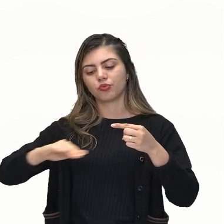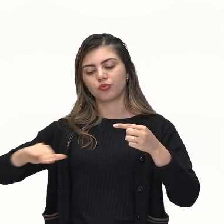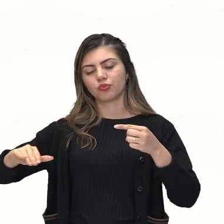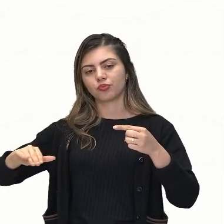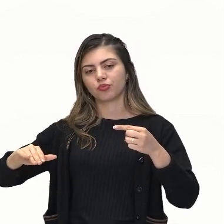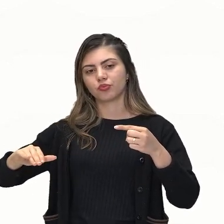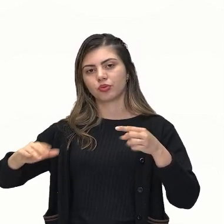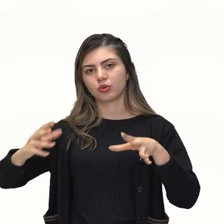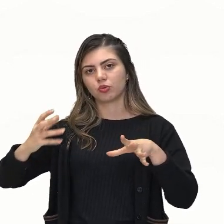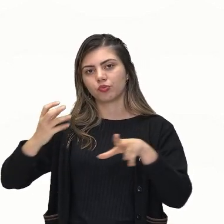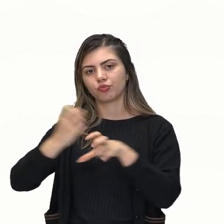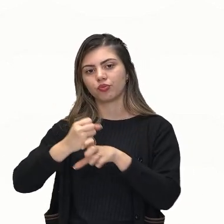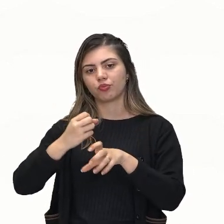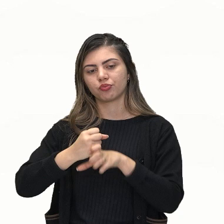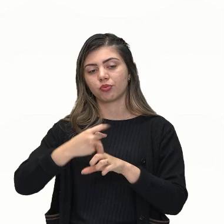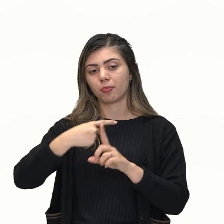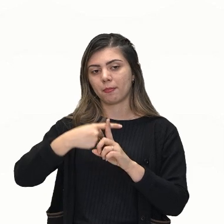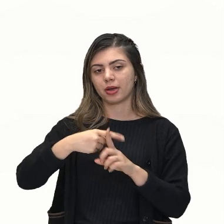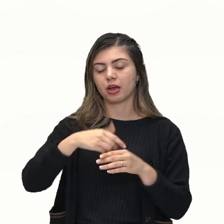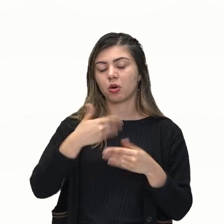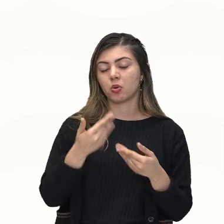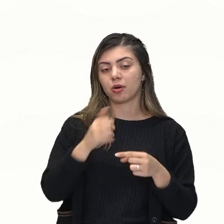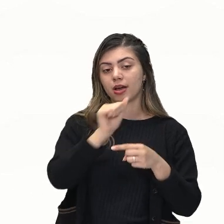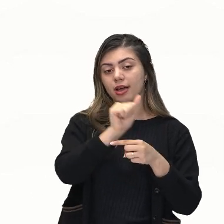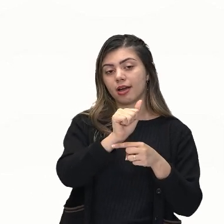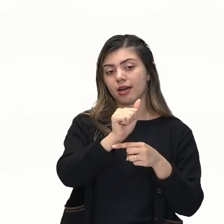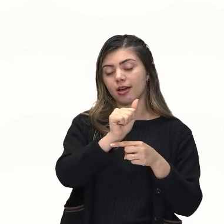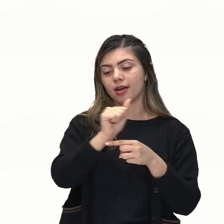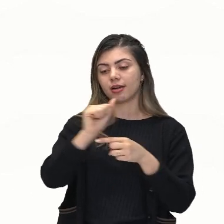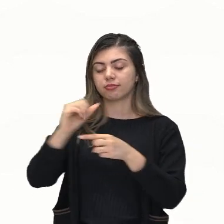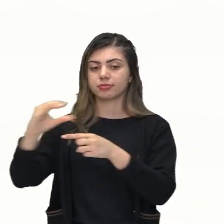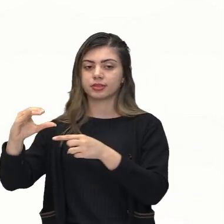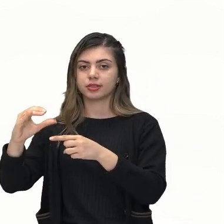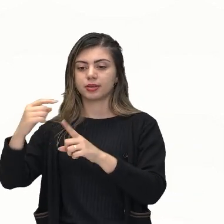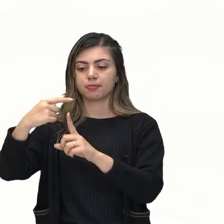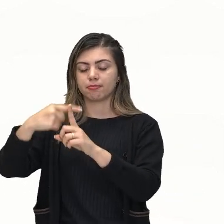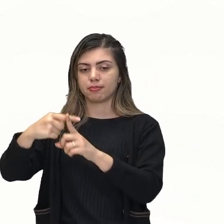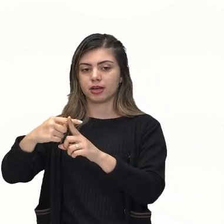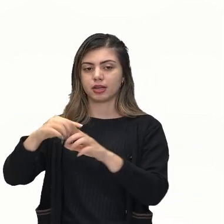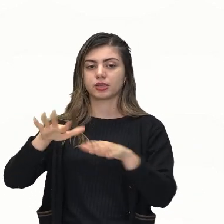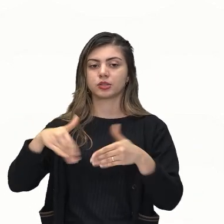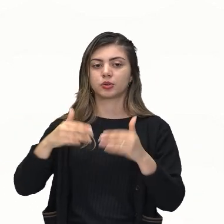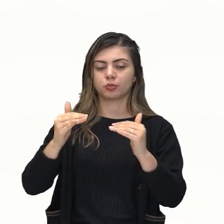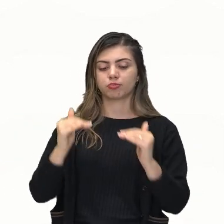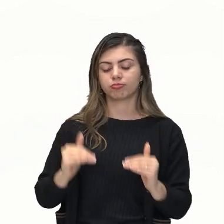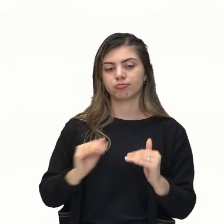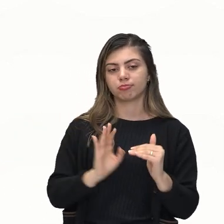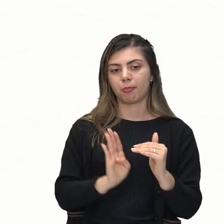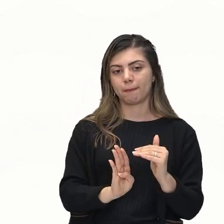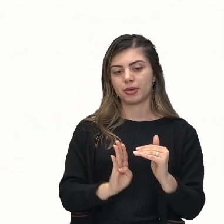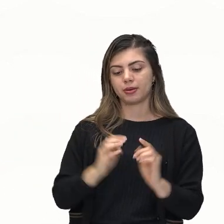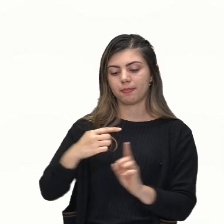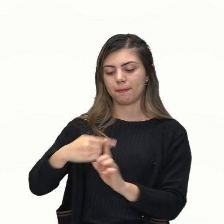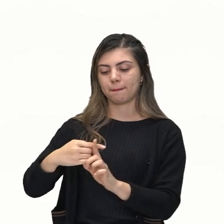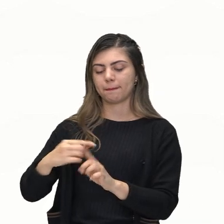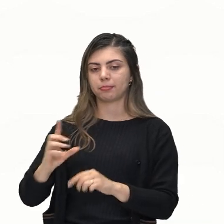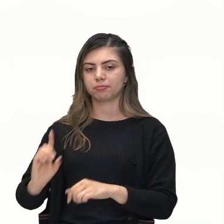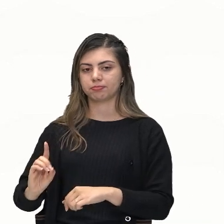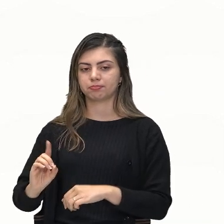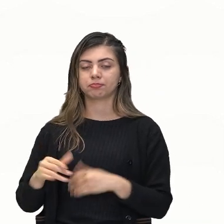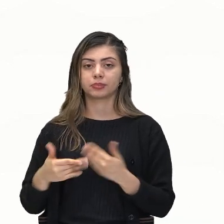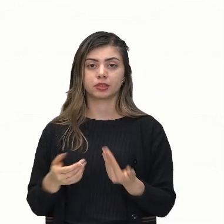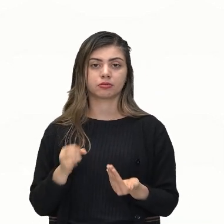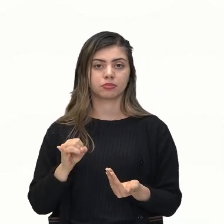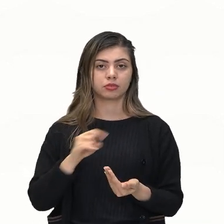posso somar o A mais C, ou subtrair ainda, né? A mais C e B e D. Se você soma